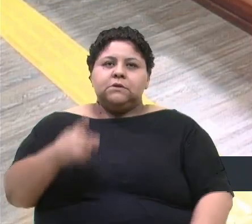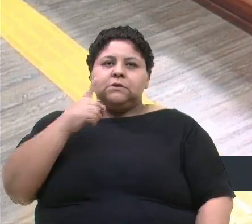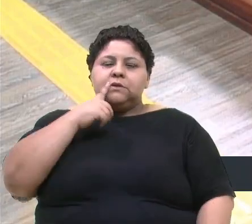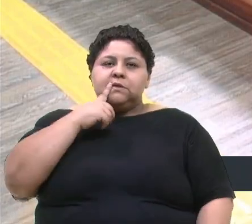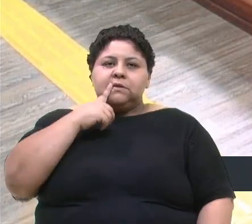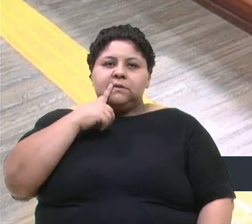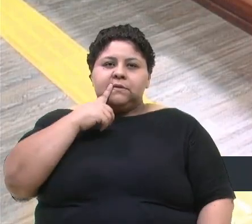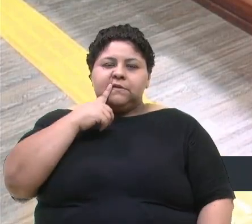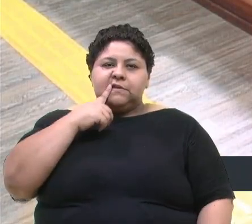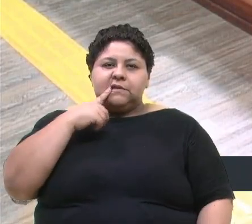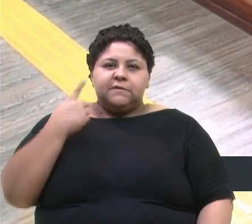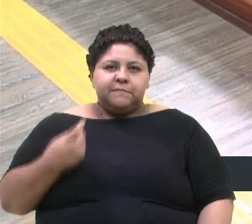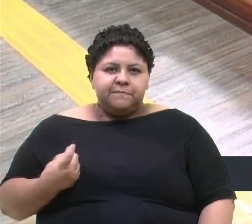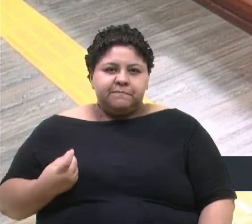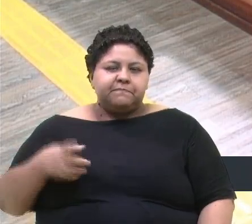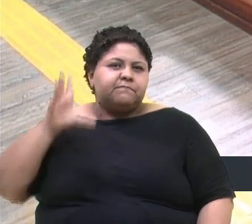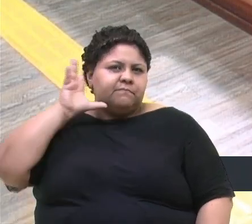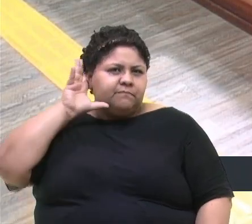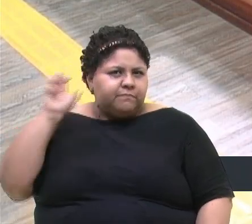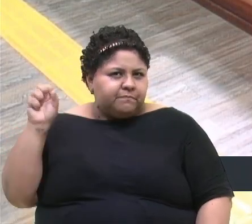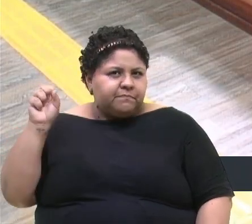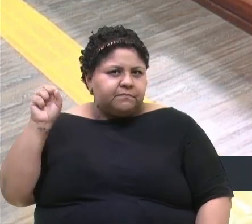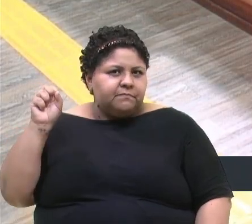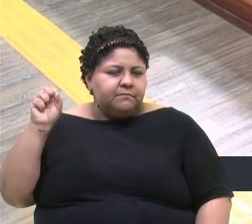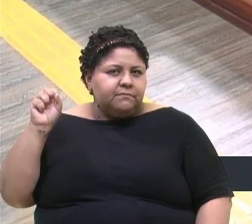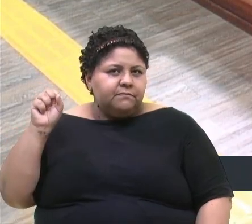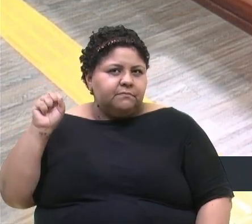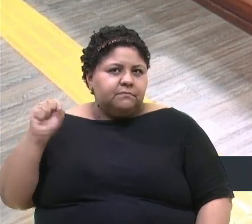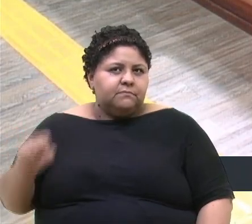Tá ouvindo?